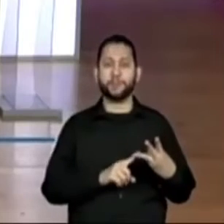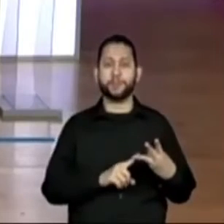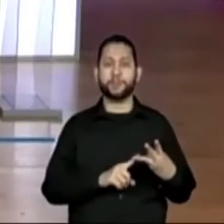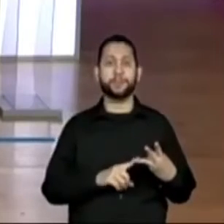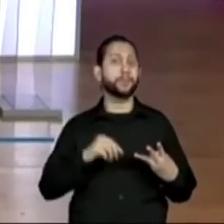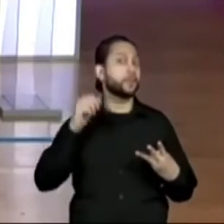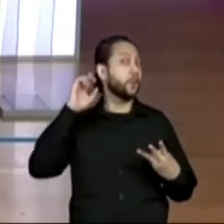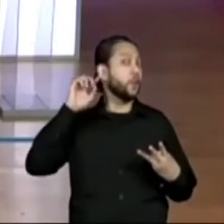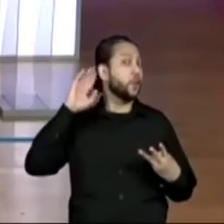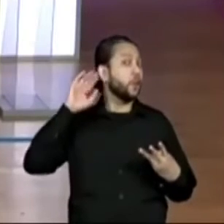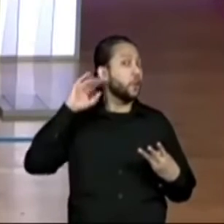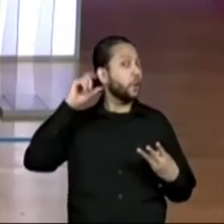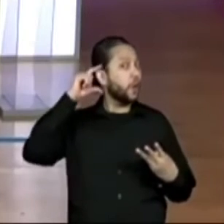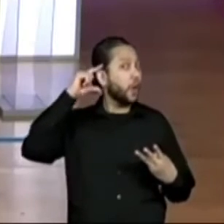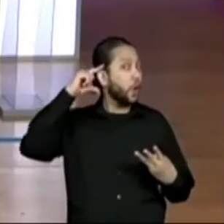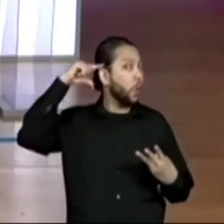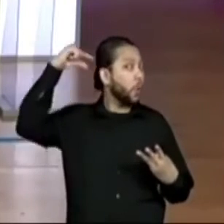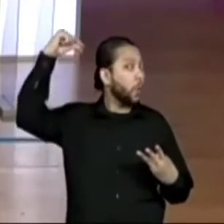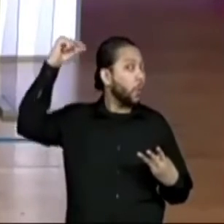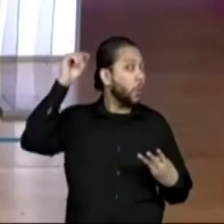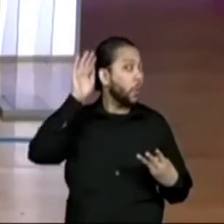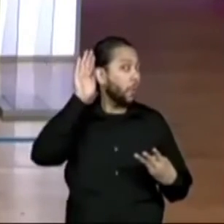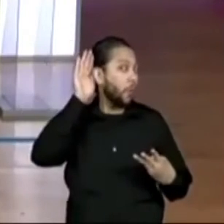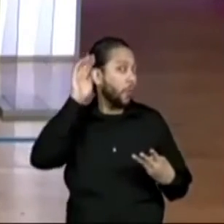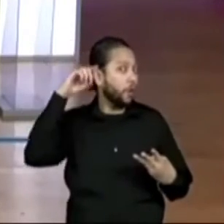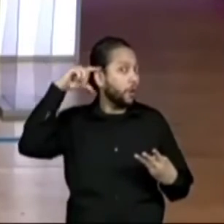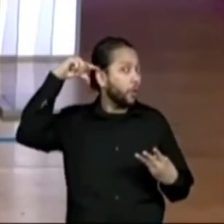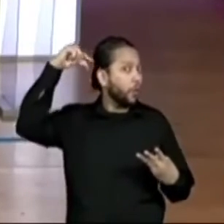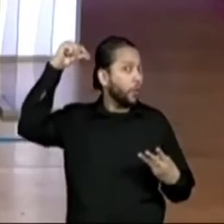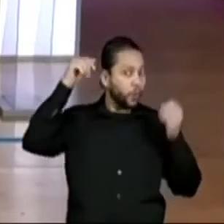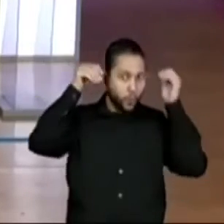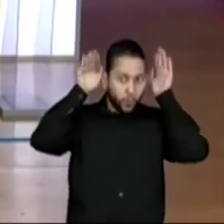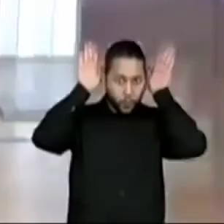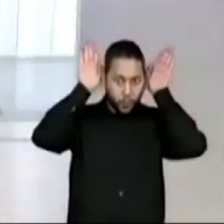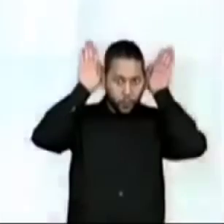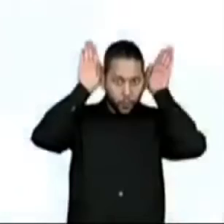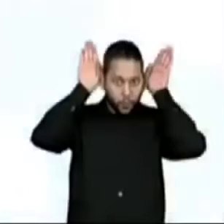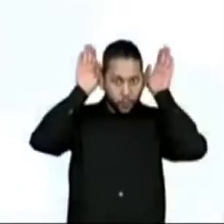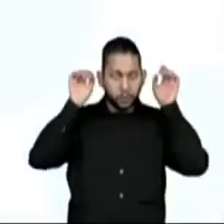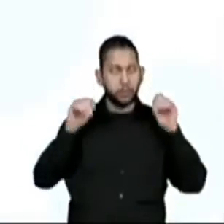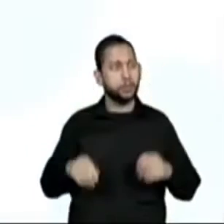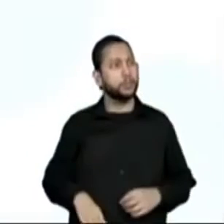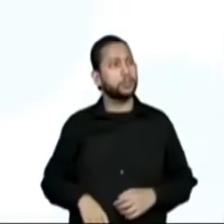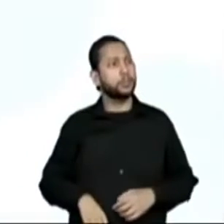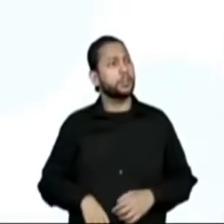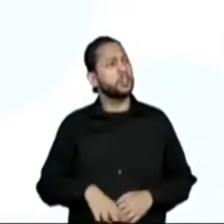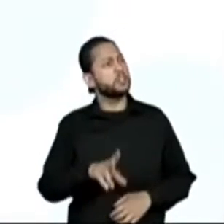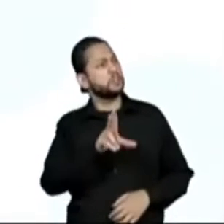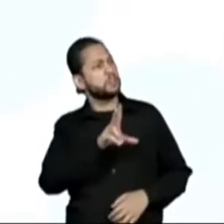que orelhas grandes você tem. Muito bem, Enzo.